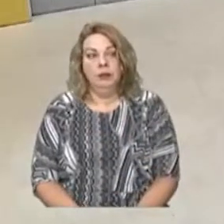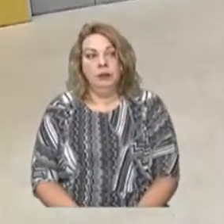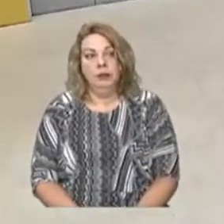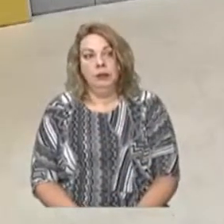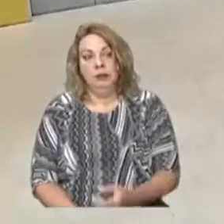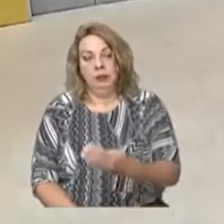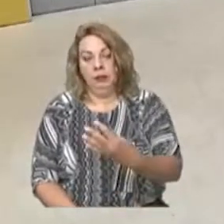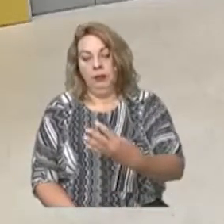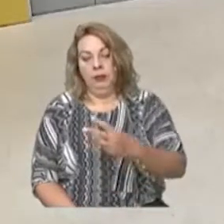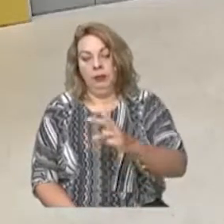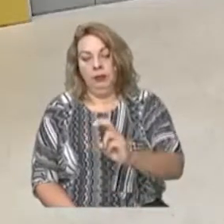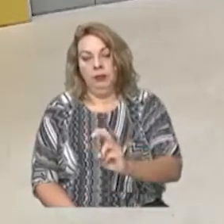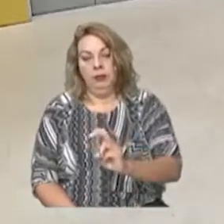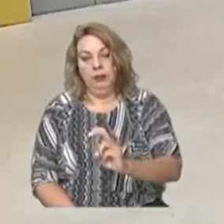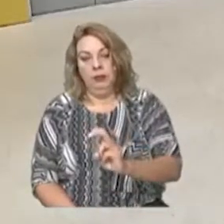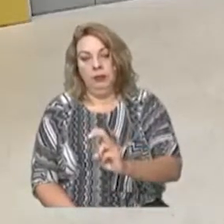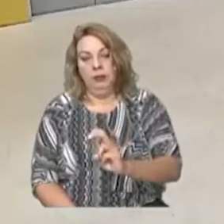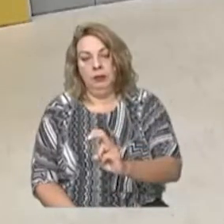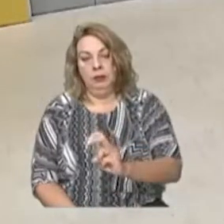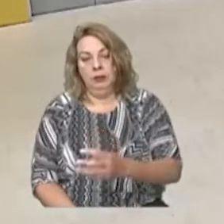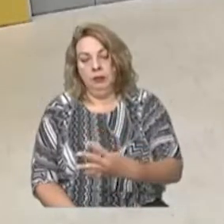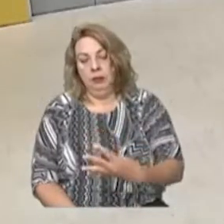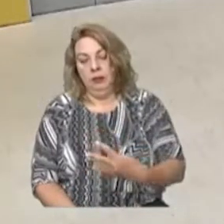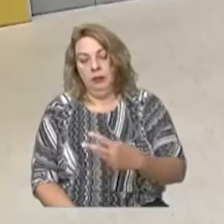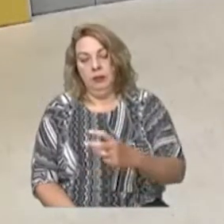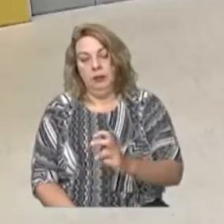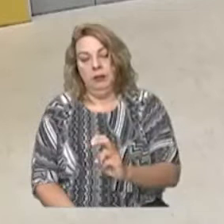número 45? Comemora se tiver,